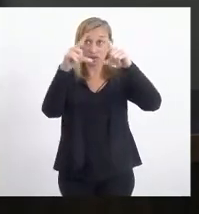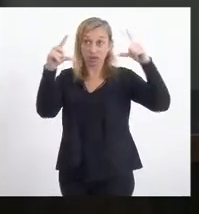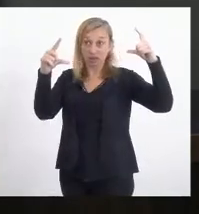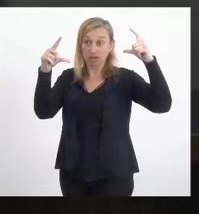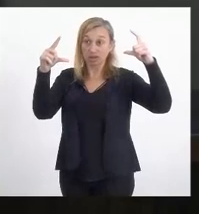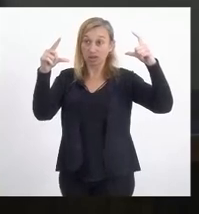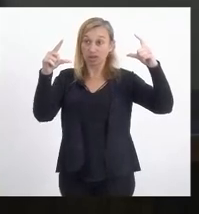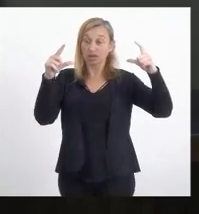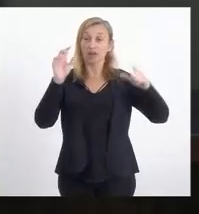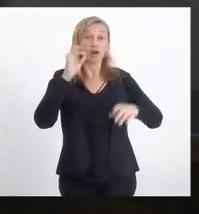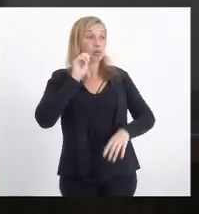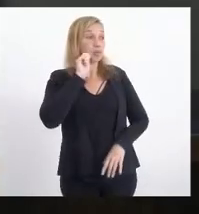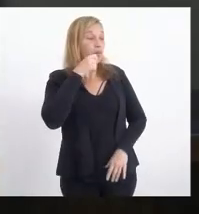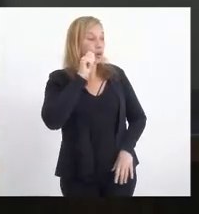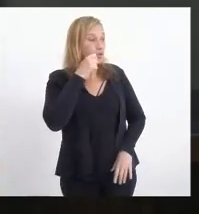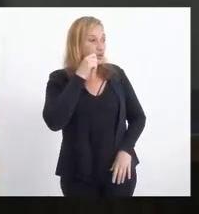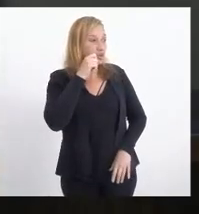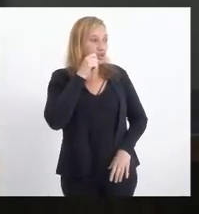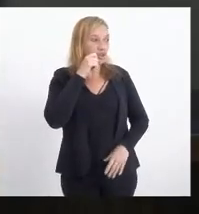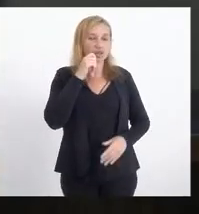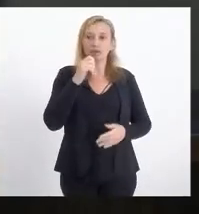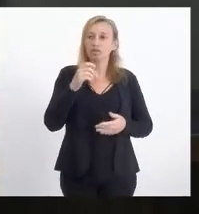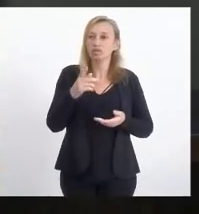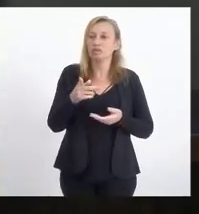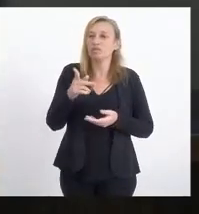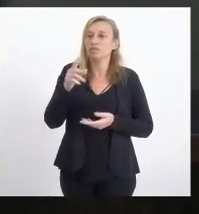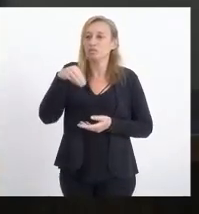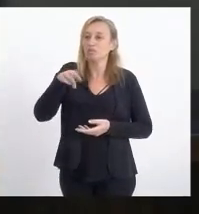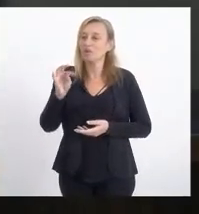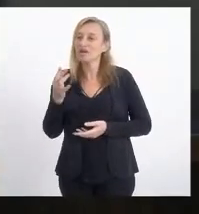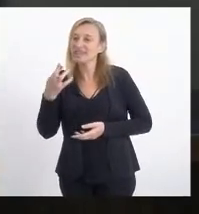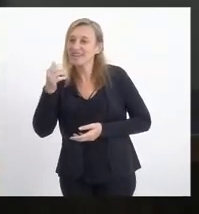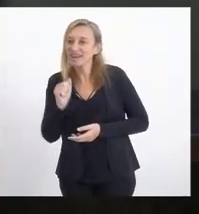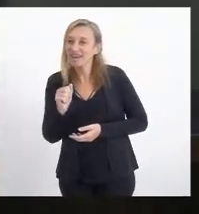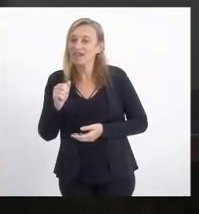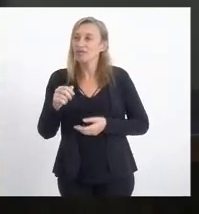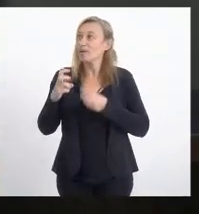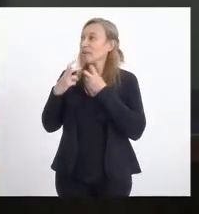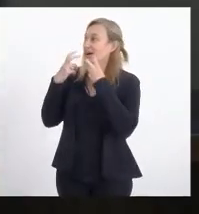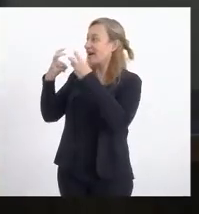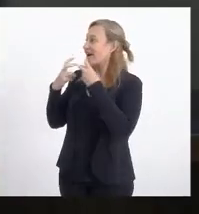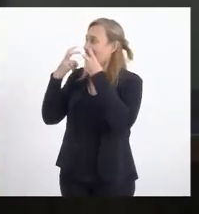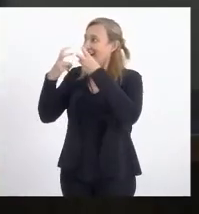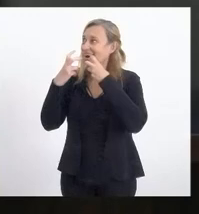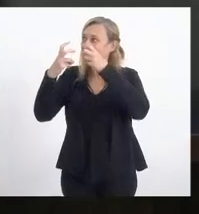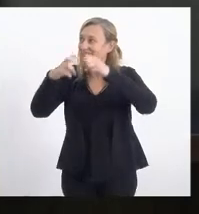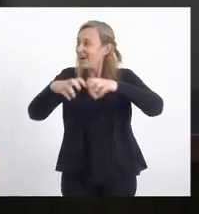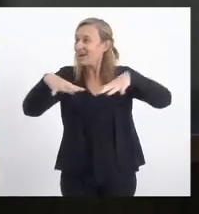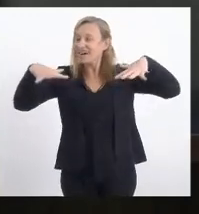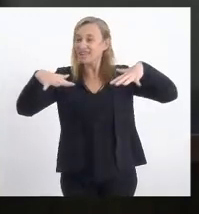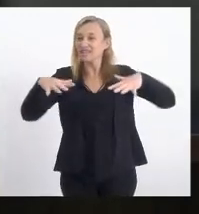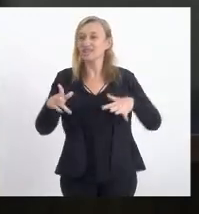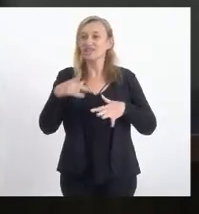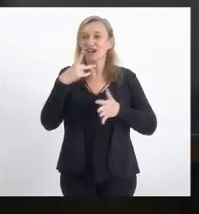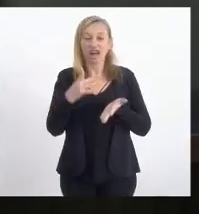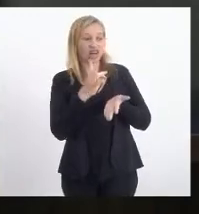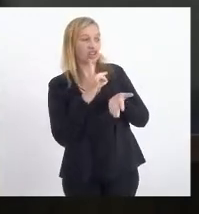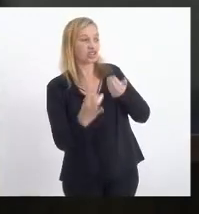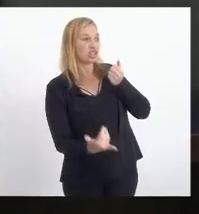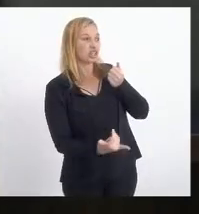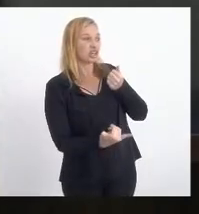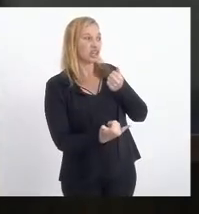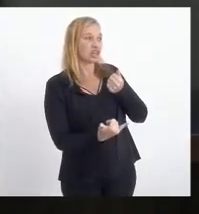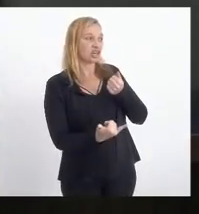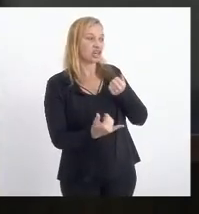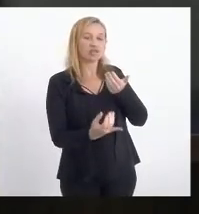dando um pãozinho com mortadela para turma vem gritar aqui em cima e vai nos achar de inimigos sei lá do que